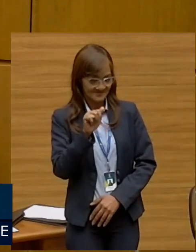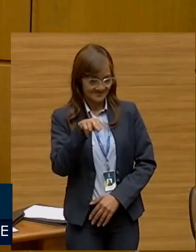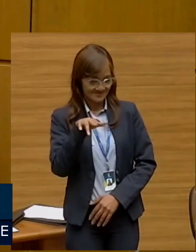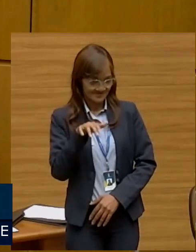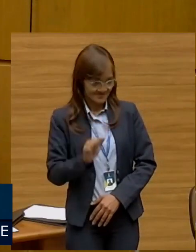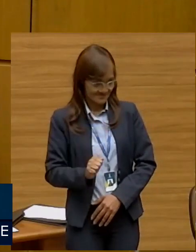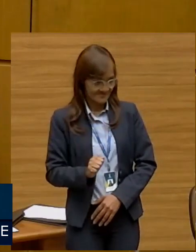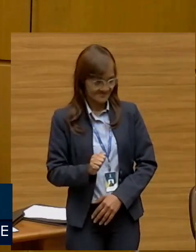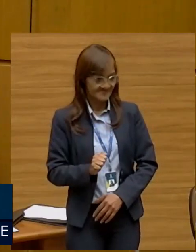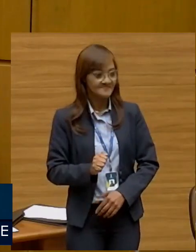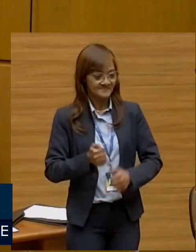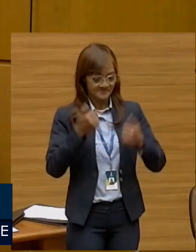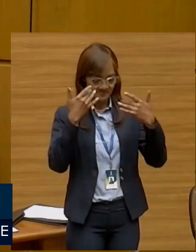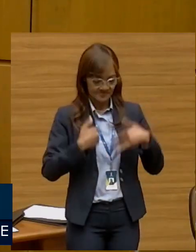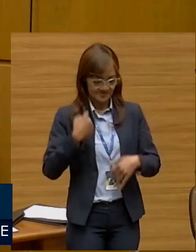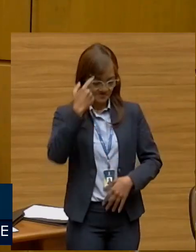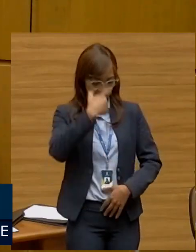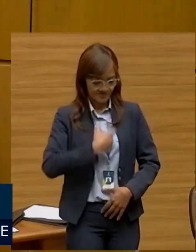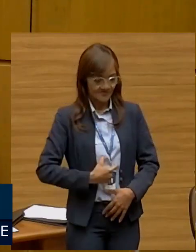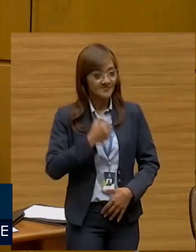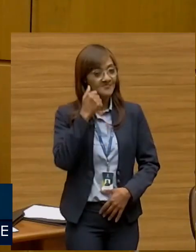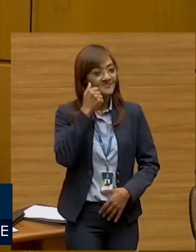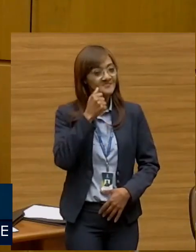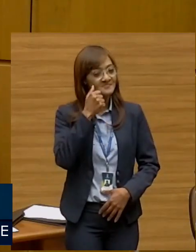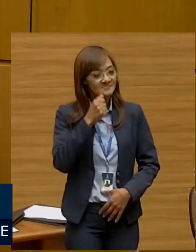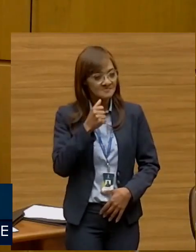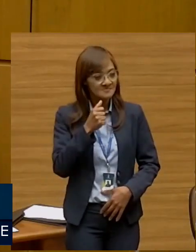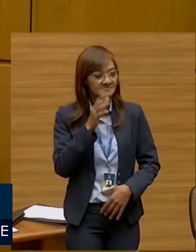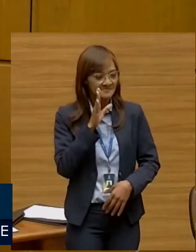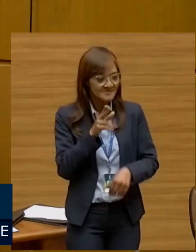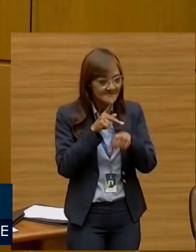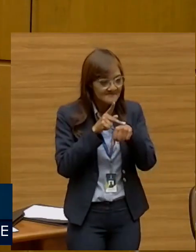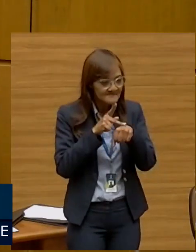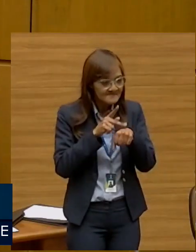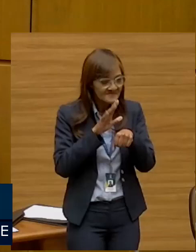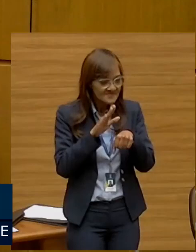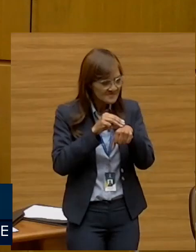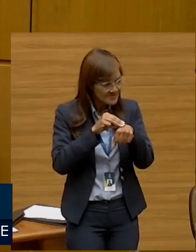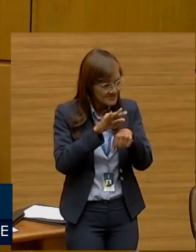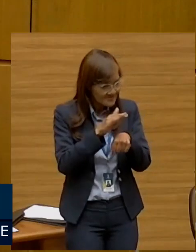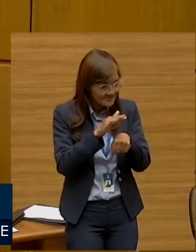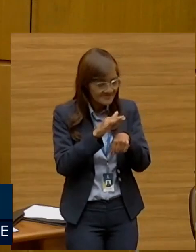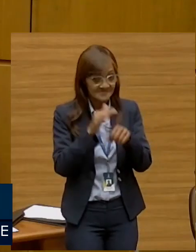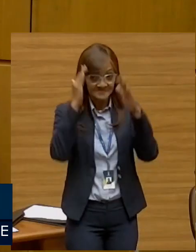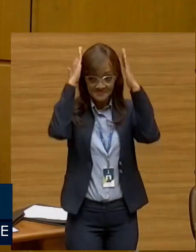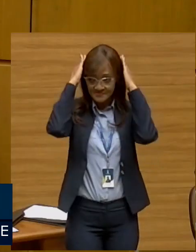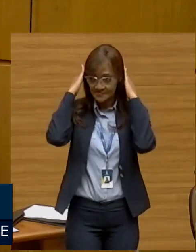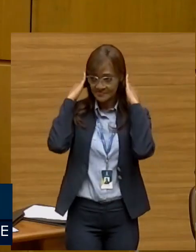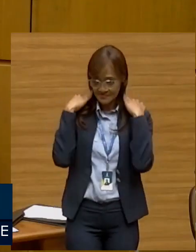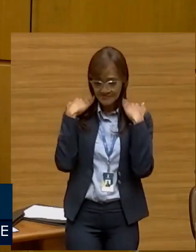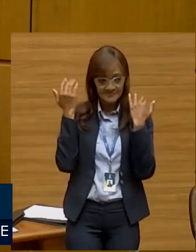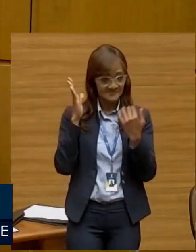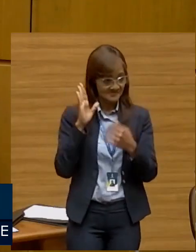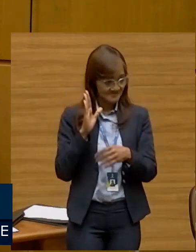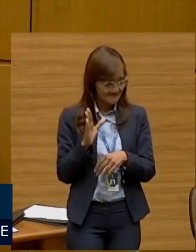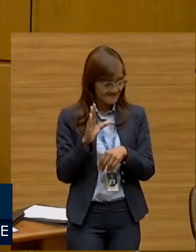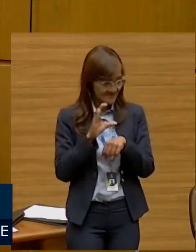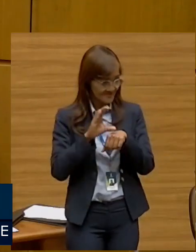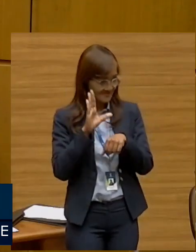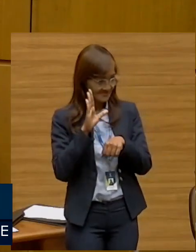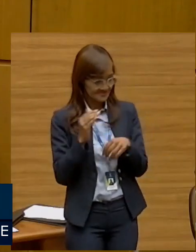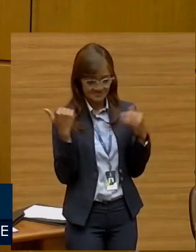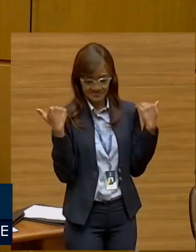autodescrição. Eu sou uma mulher parda, né, de cabelo castanho, na altura dos ombros,